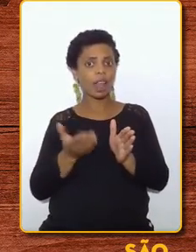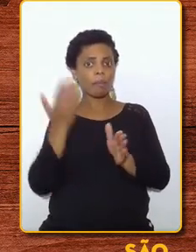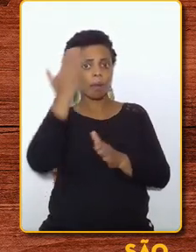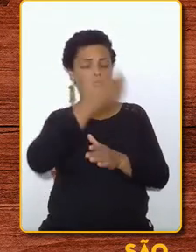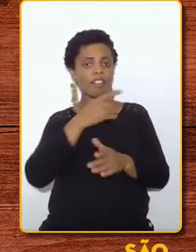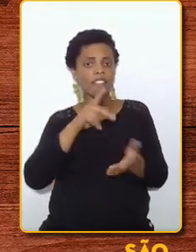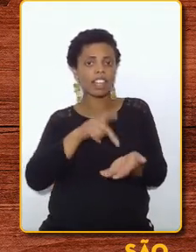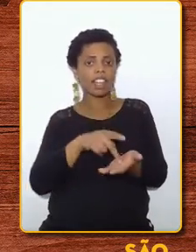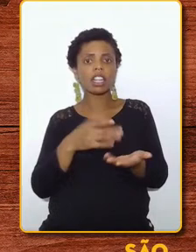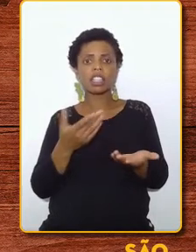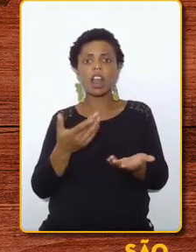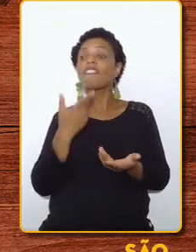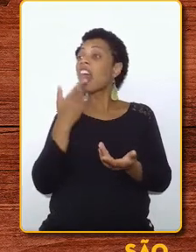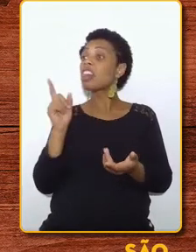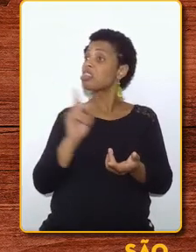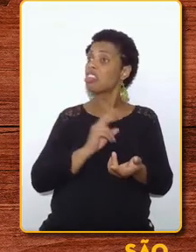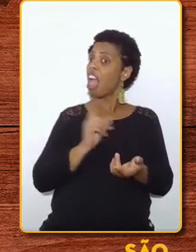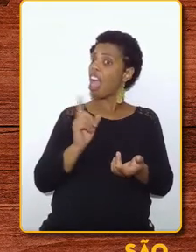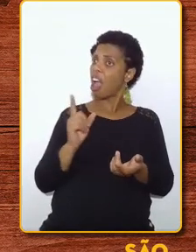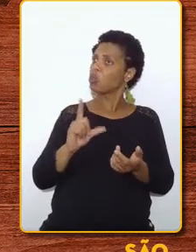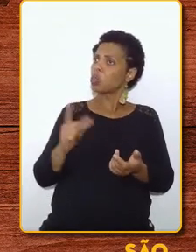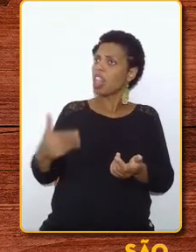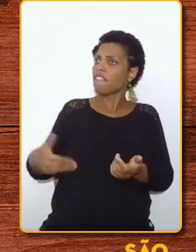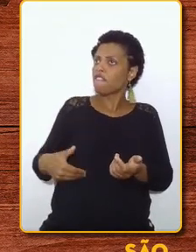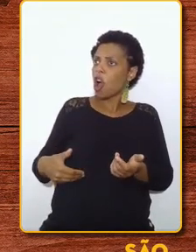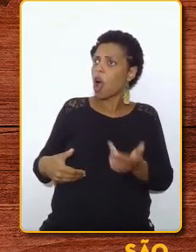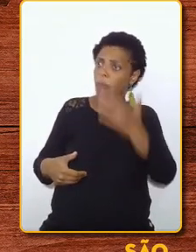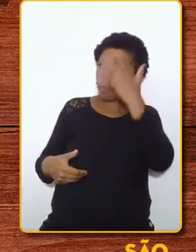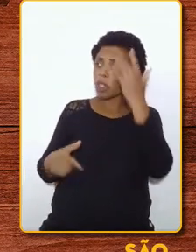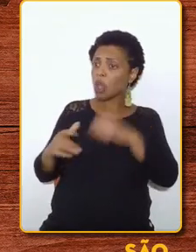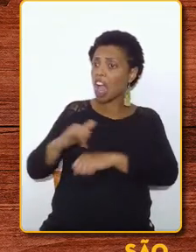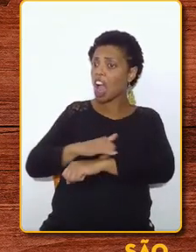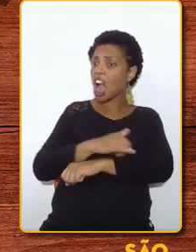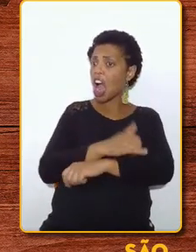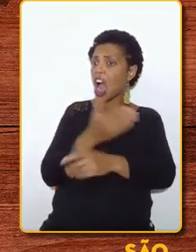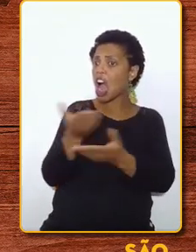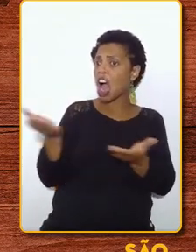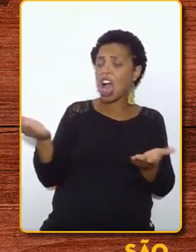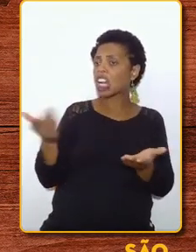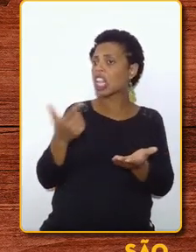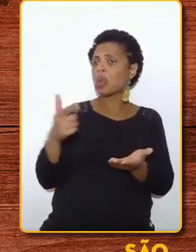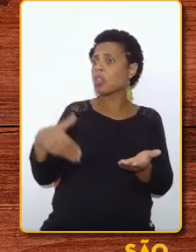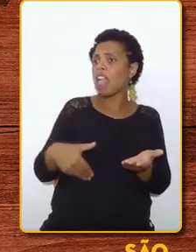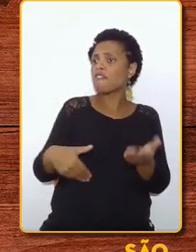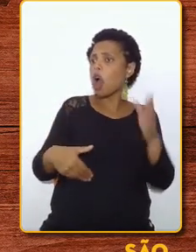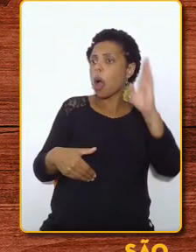são inclusive gordinhas, né? São obesas, têm sobrepeso, não tem fome no Brasil.